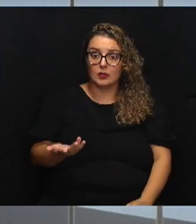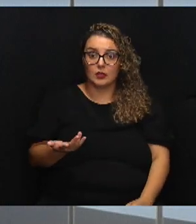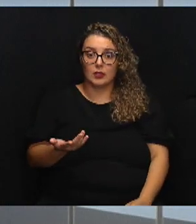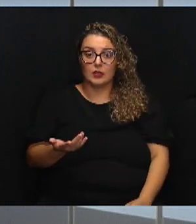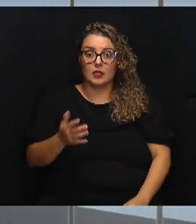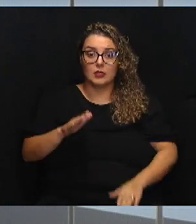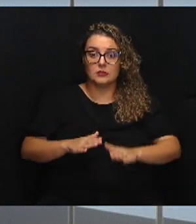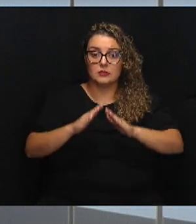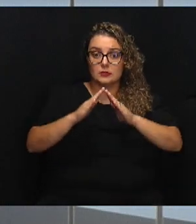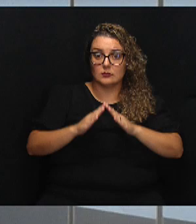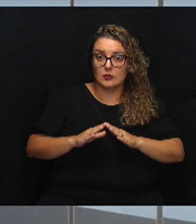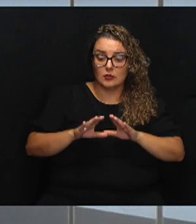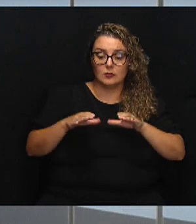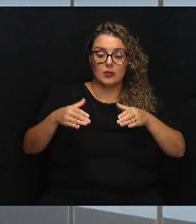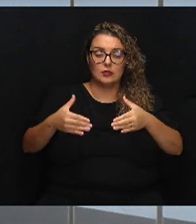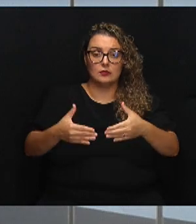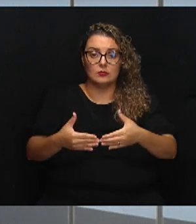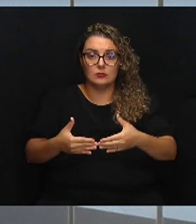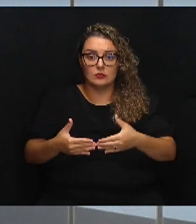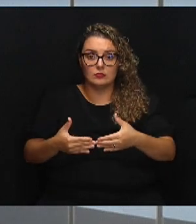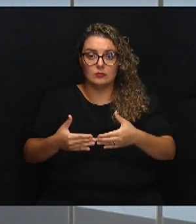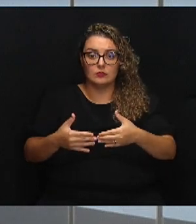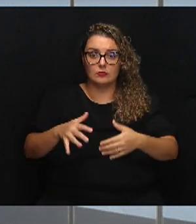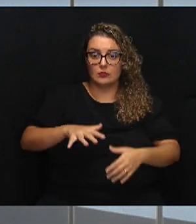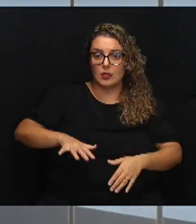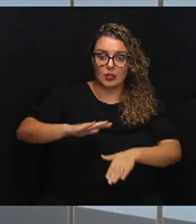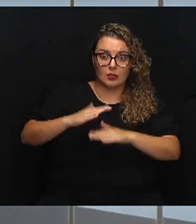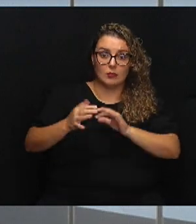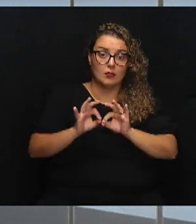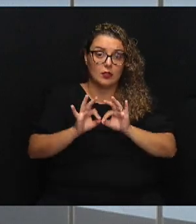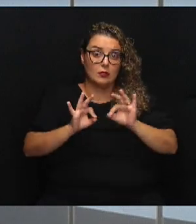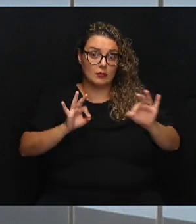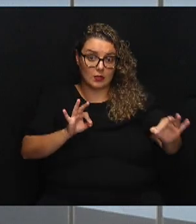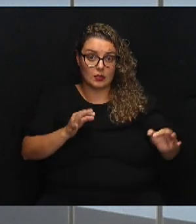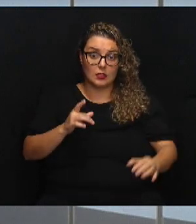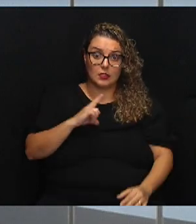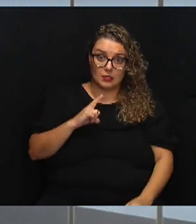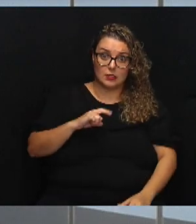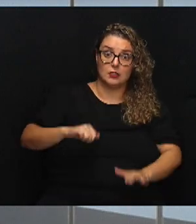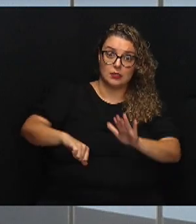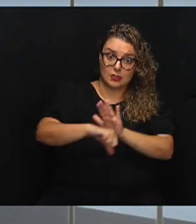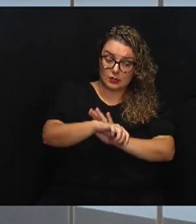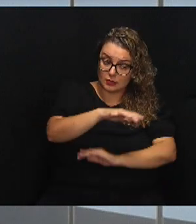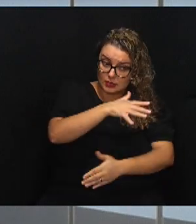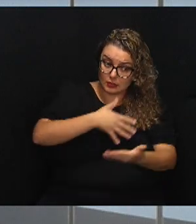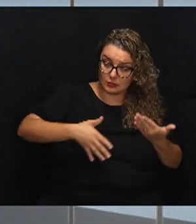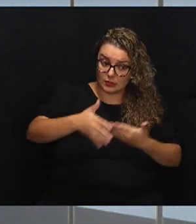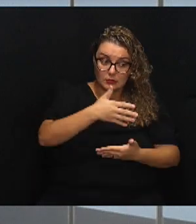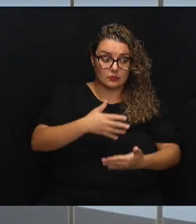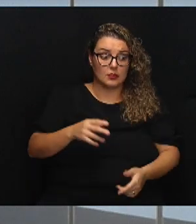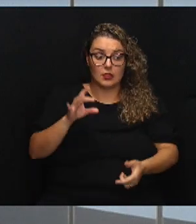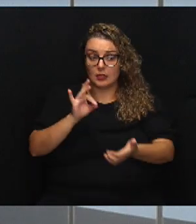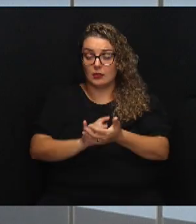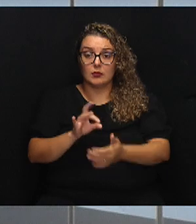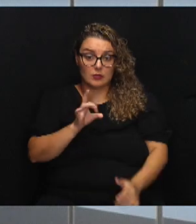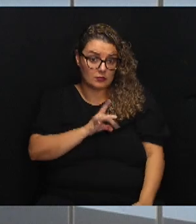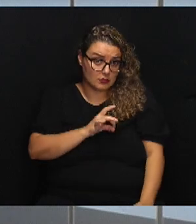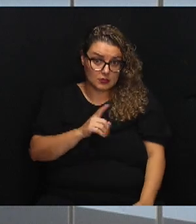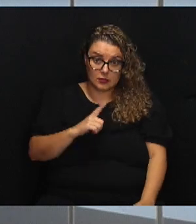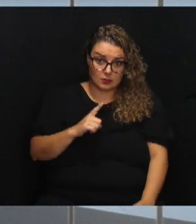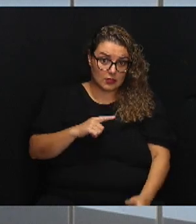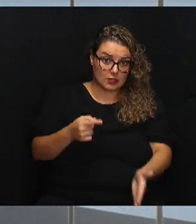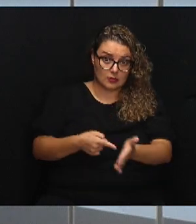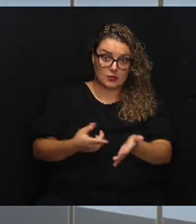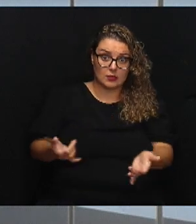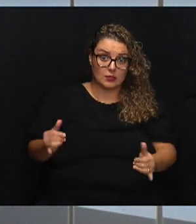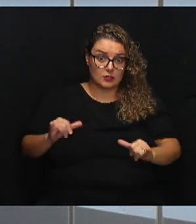numa comunidade, num bairro mais afastado, onde tem a criminalidade ali, e eles realmente têm medo de denunciar, né, de